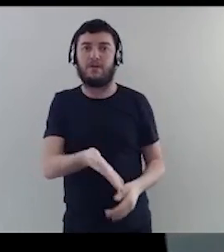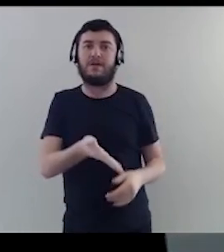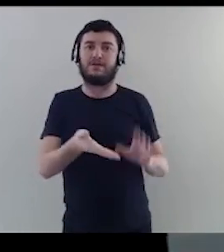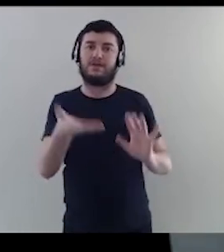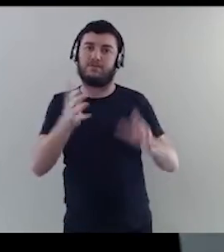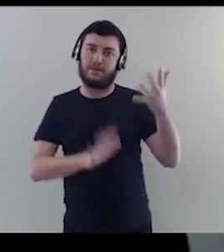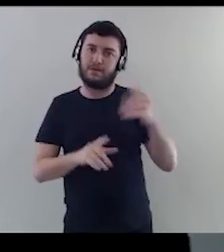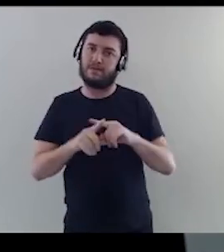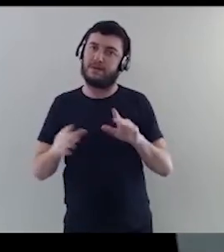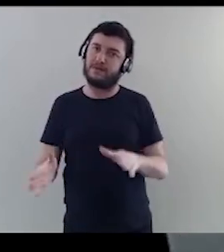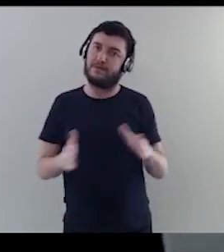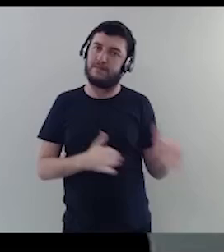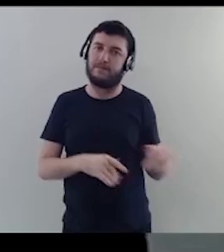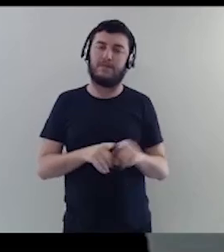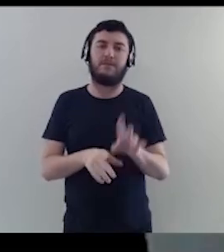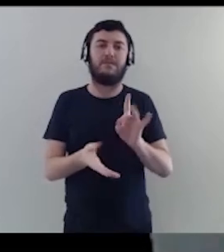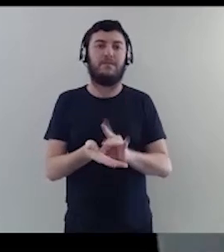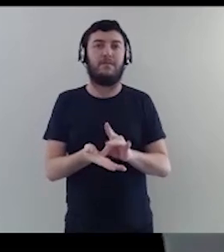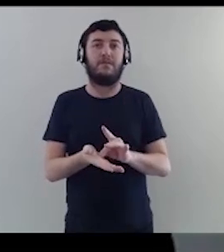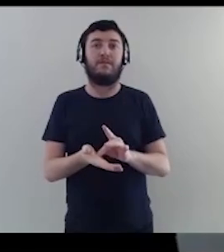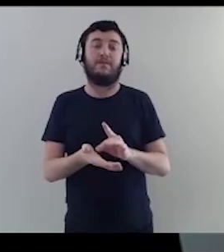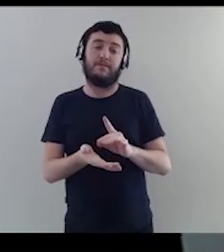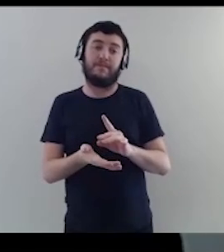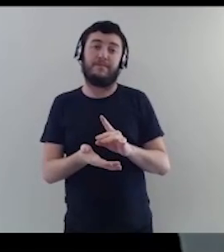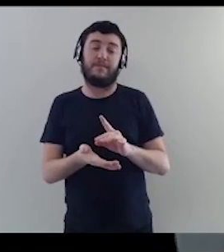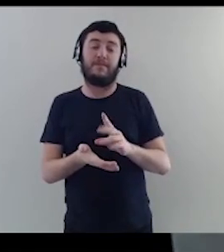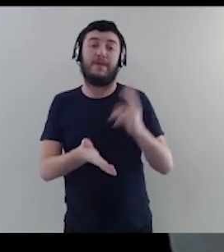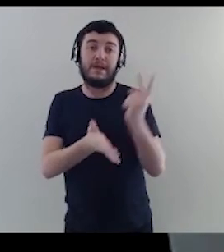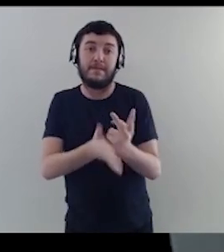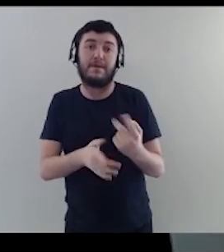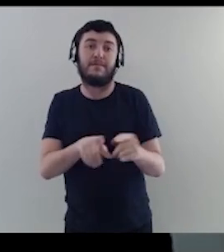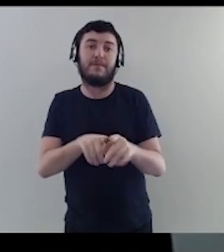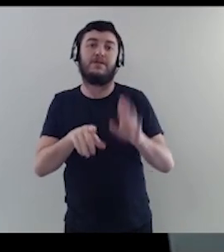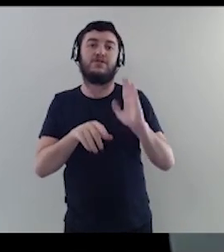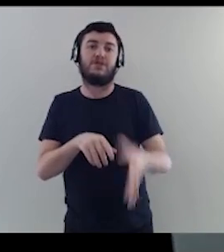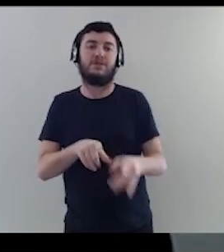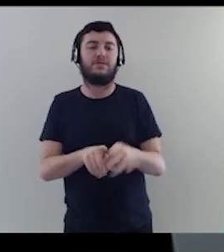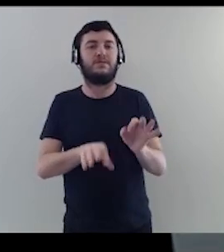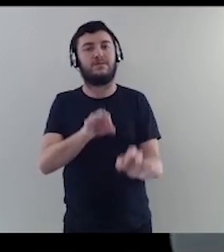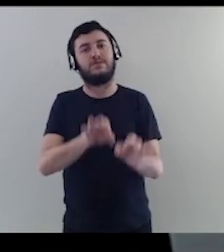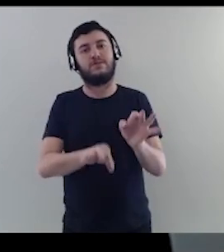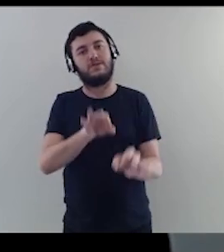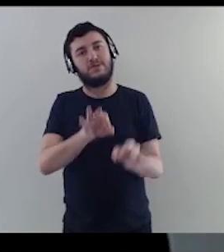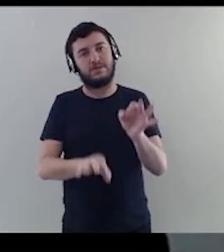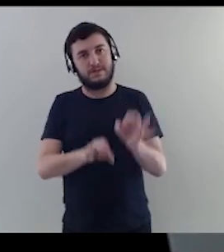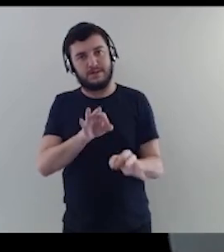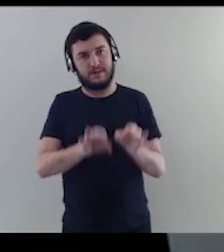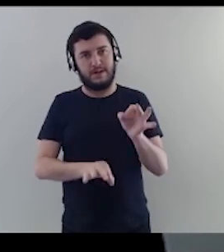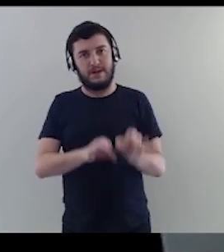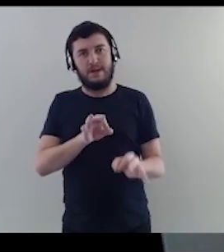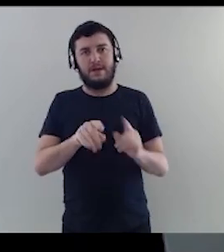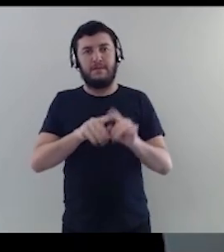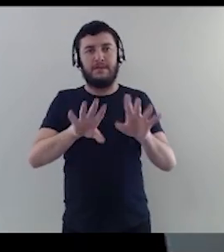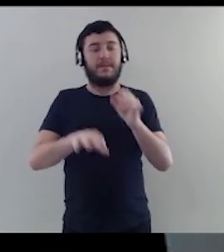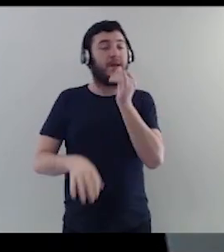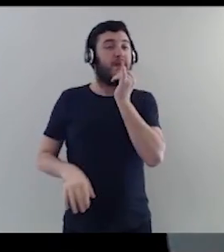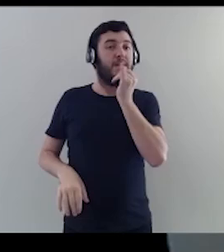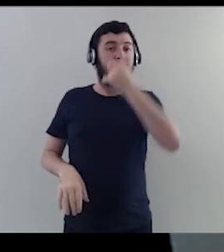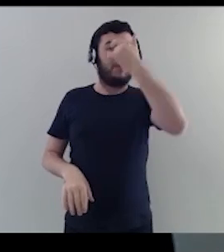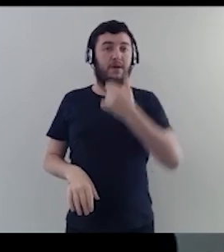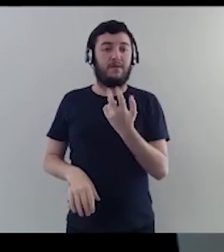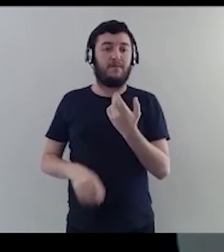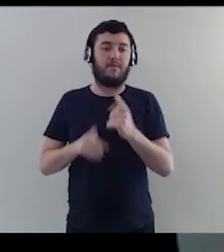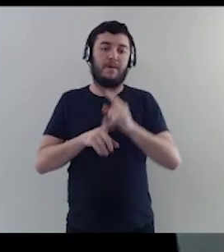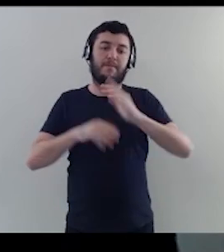haja que se justifique extraordinariamente uma mudança, então haveria que aplicar, julgo eu, o